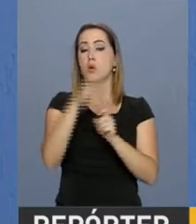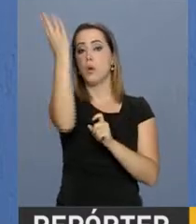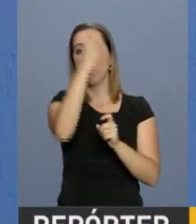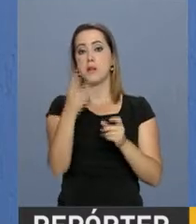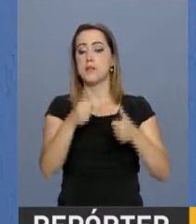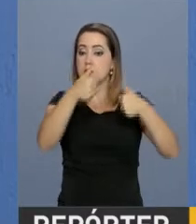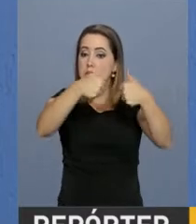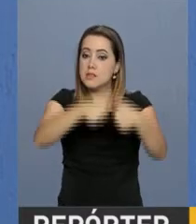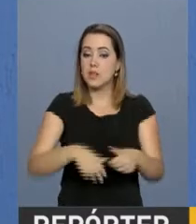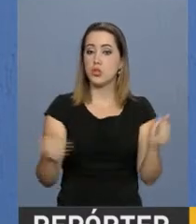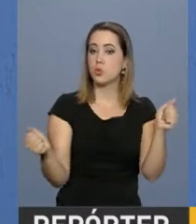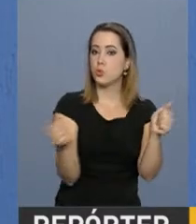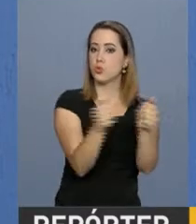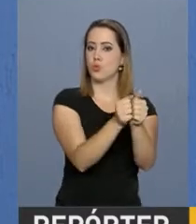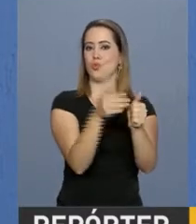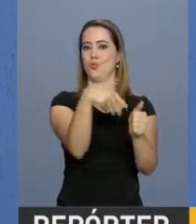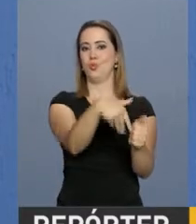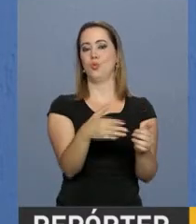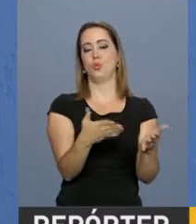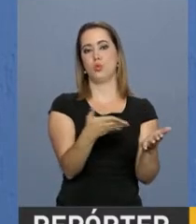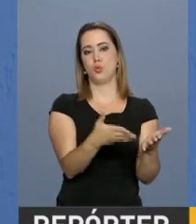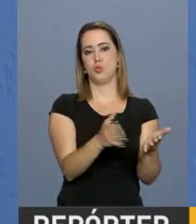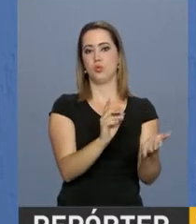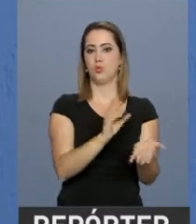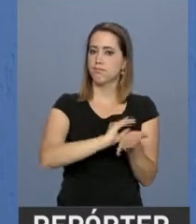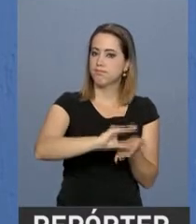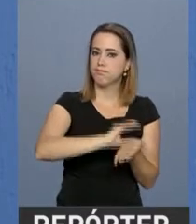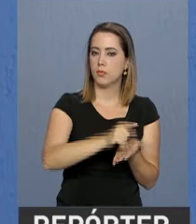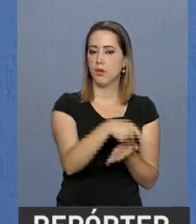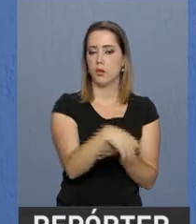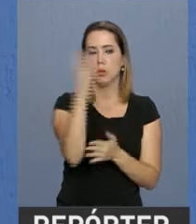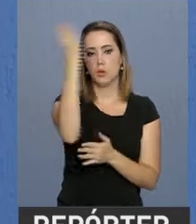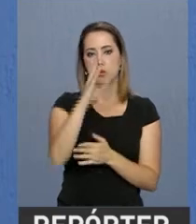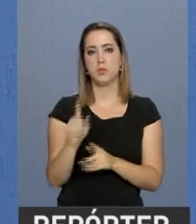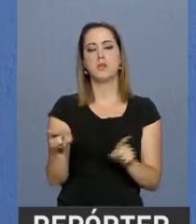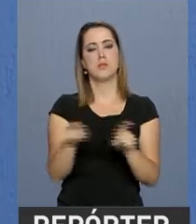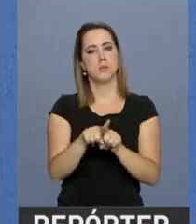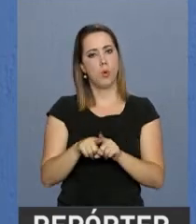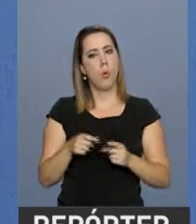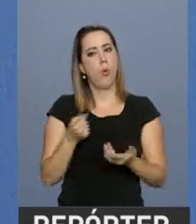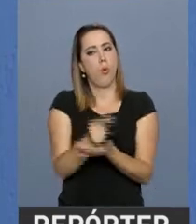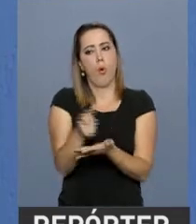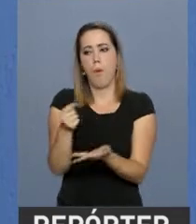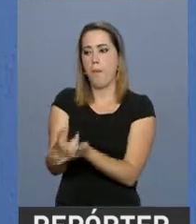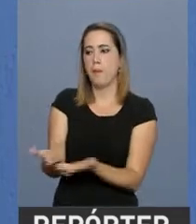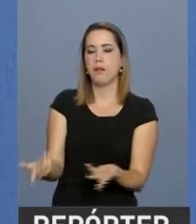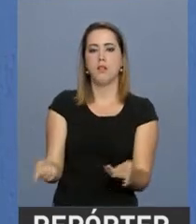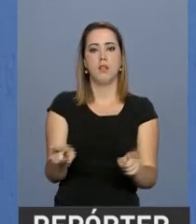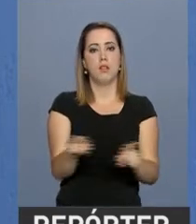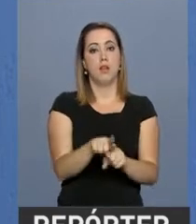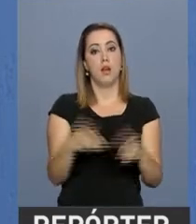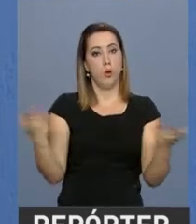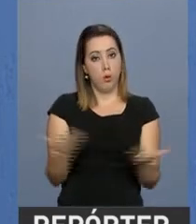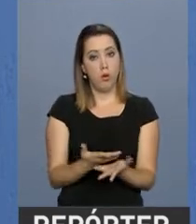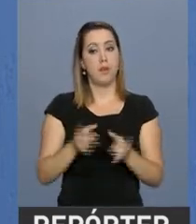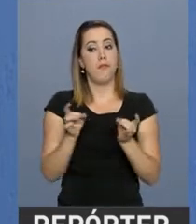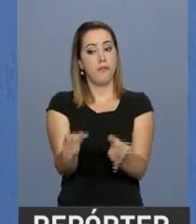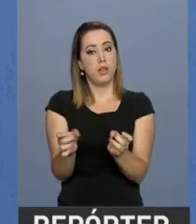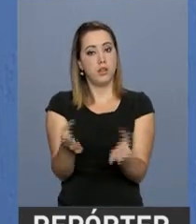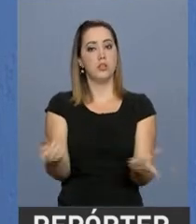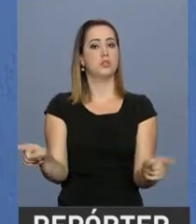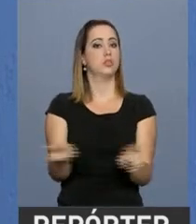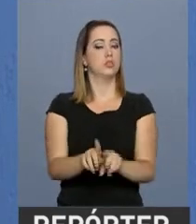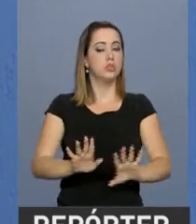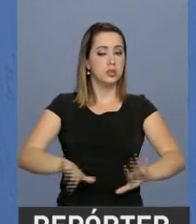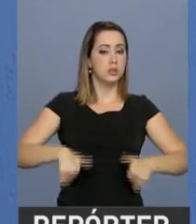que o brasil tem aí uma presença cultural ou seja de que o brasil além de ser um mercado consumidor se transforma no mercado produtor e ao se